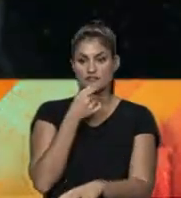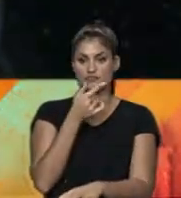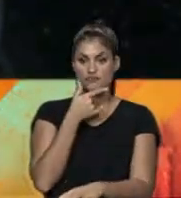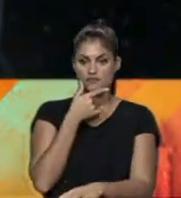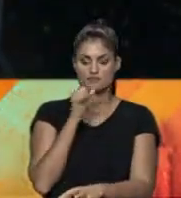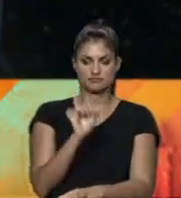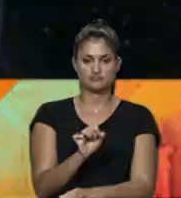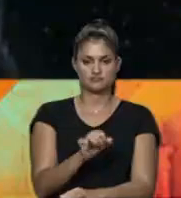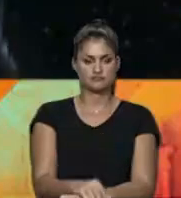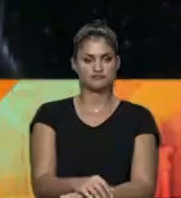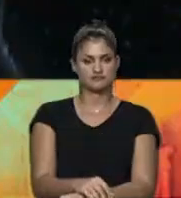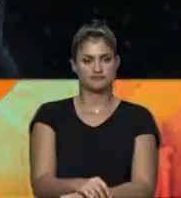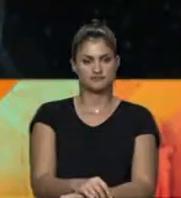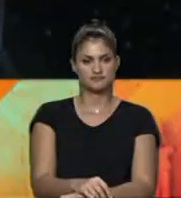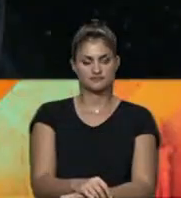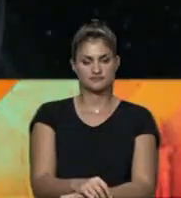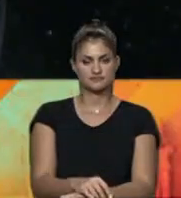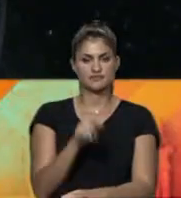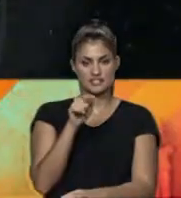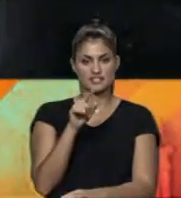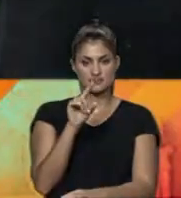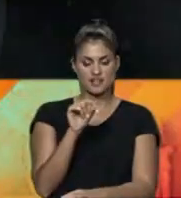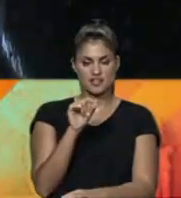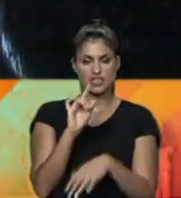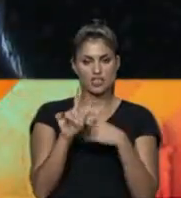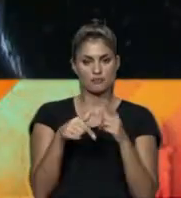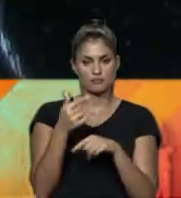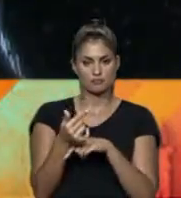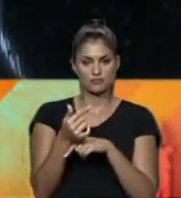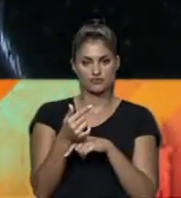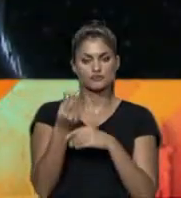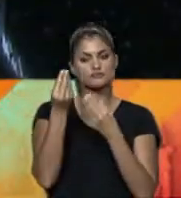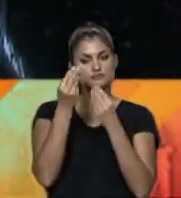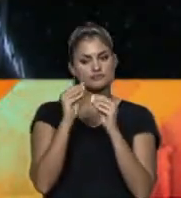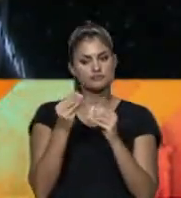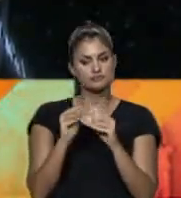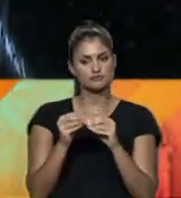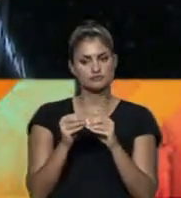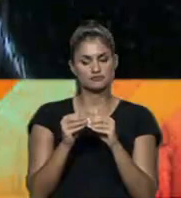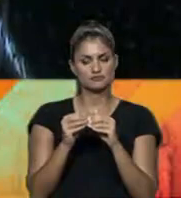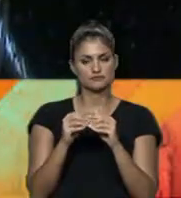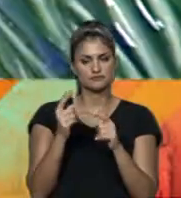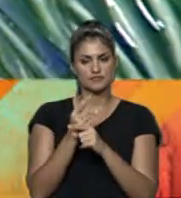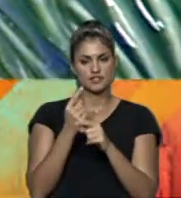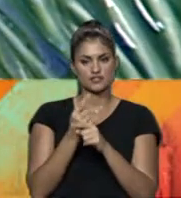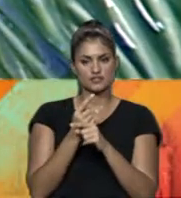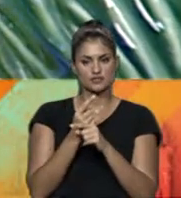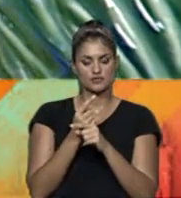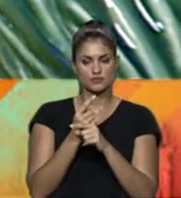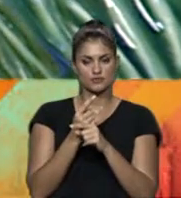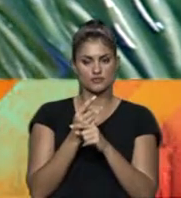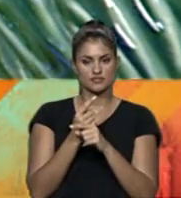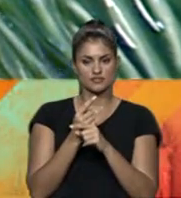transmontada. Baby. E essa babyzinha que é para depois fazermos uma decoração na restauração, depois usamos aqui esses